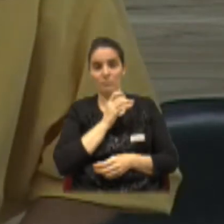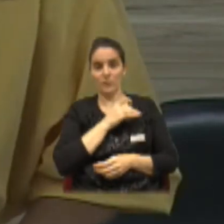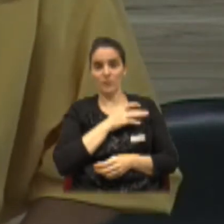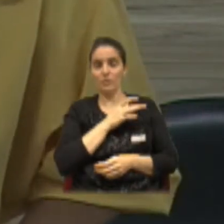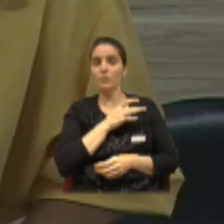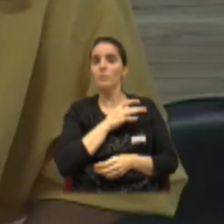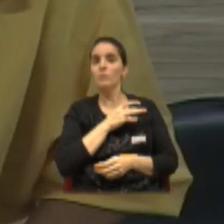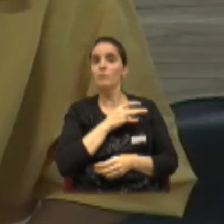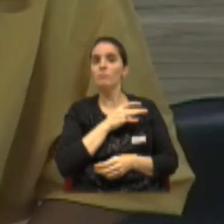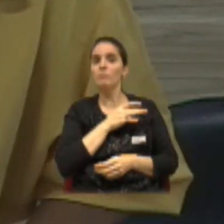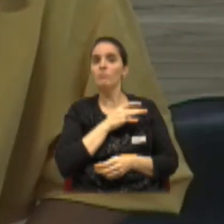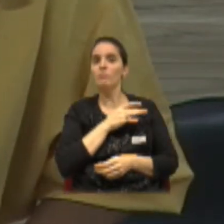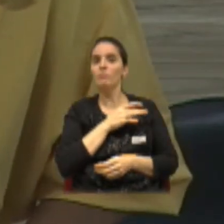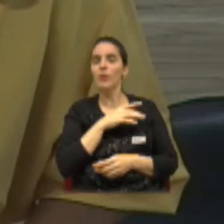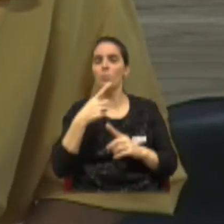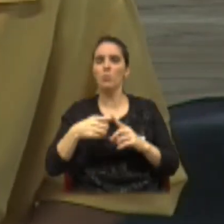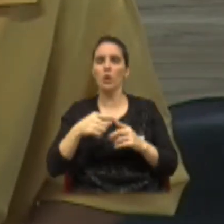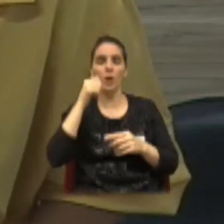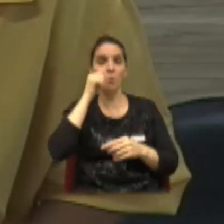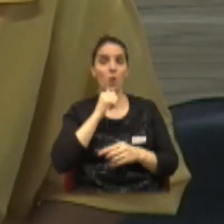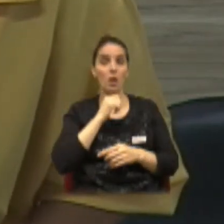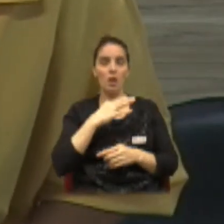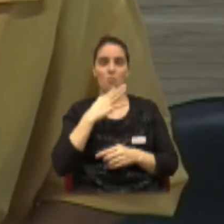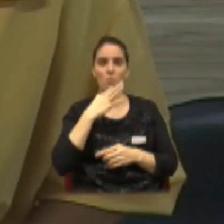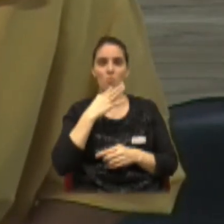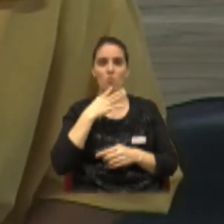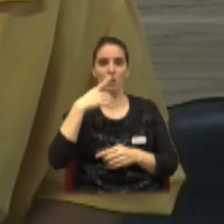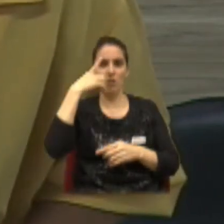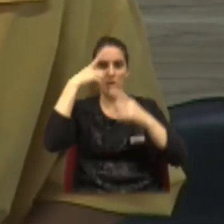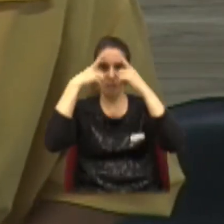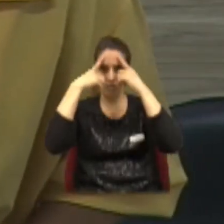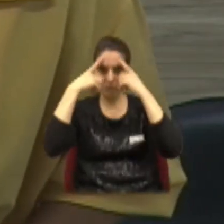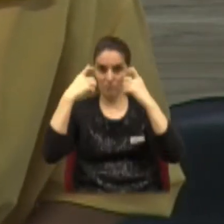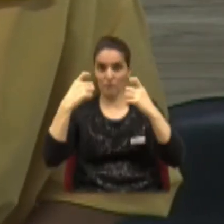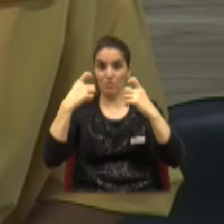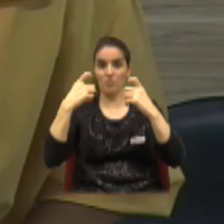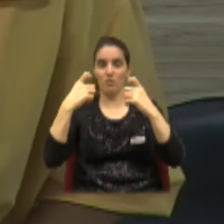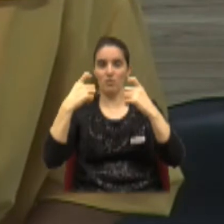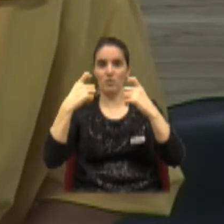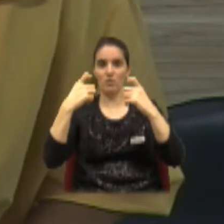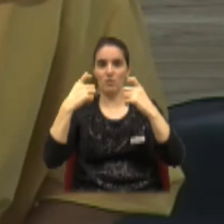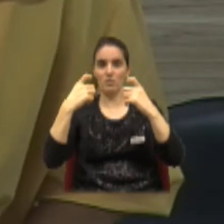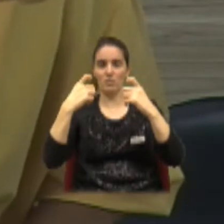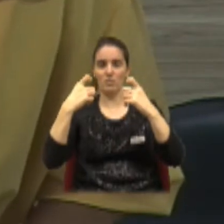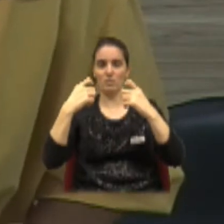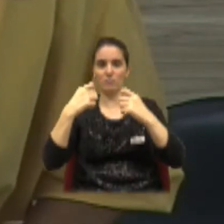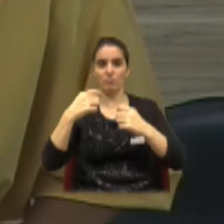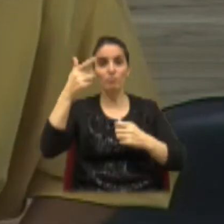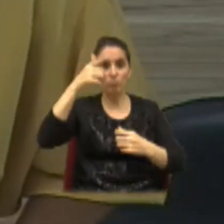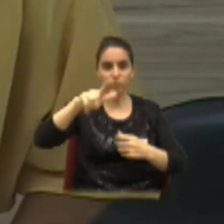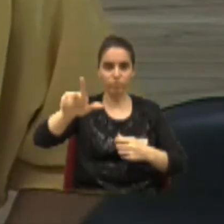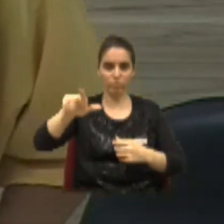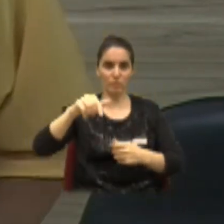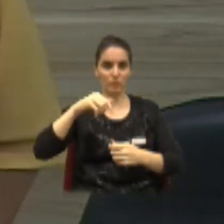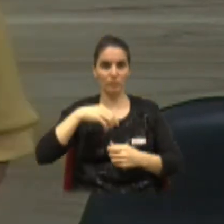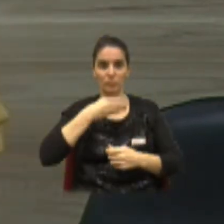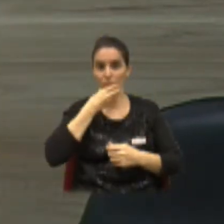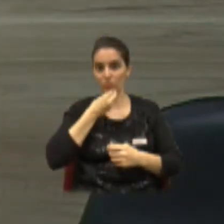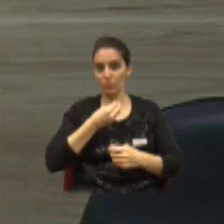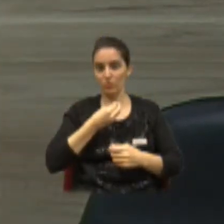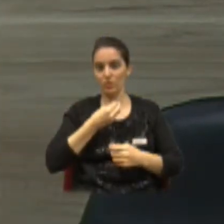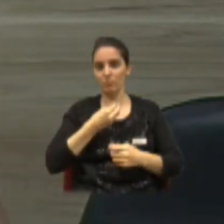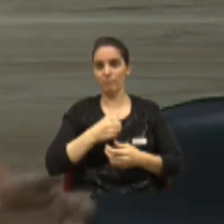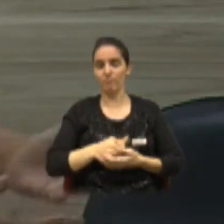a violência ou o caráter violento que tem o agressor, possa não querer,